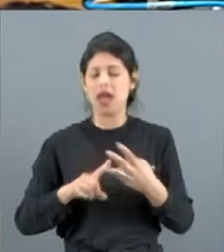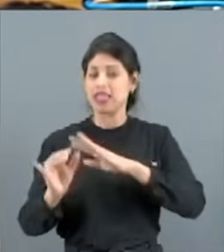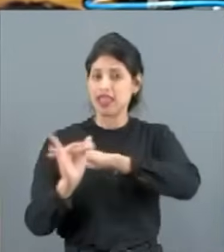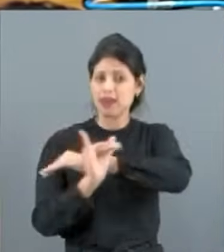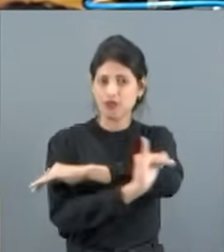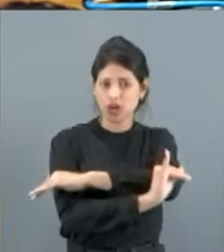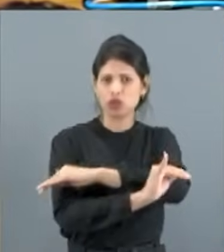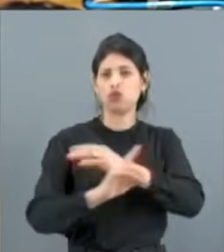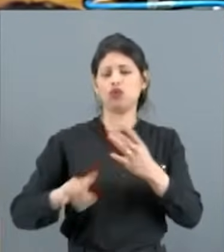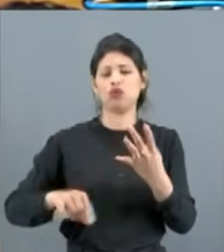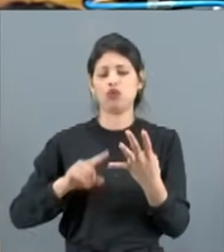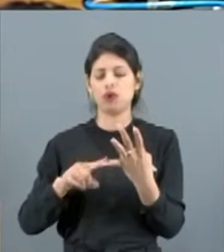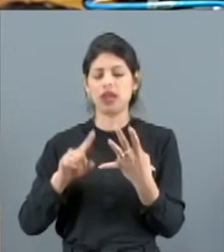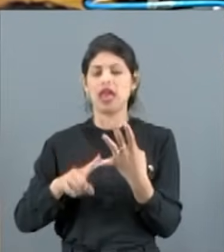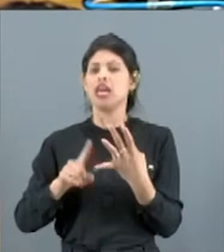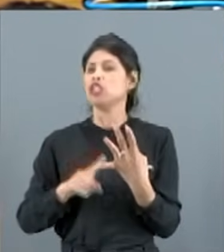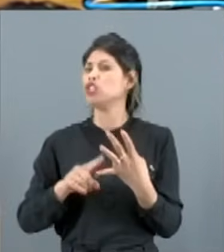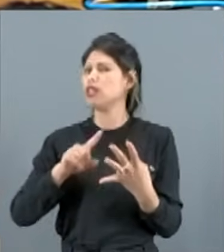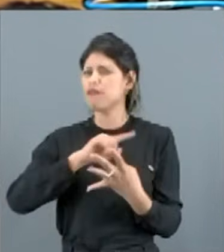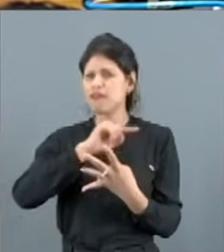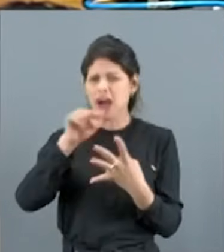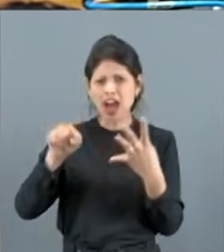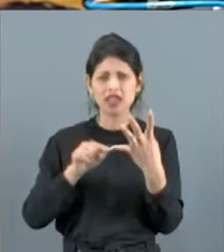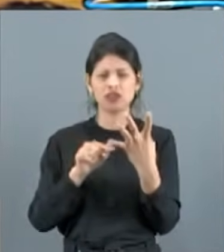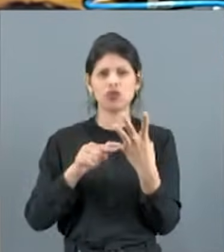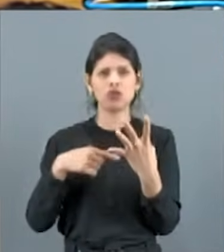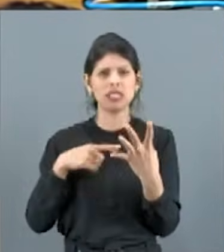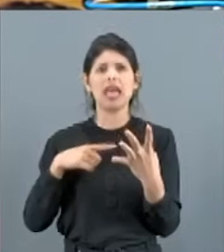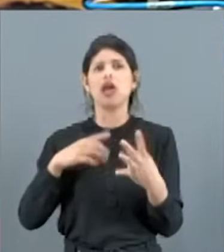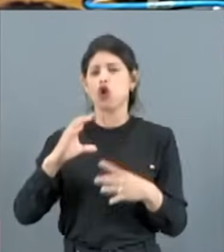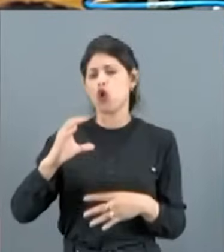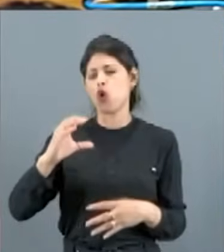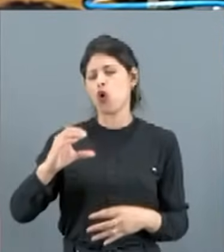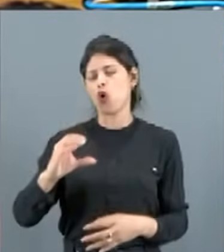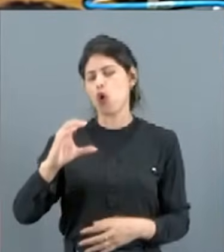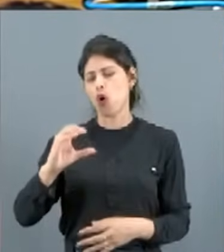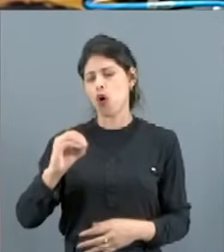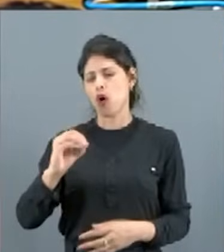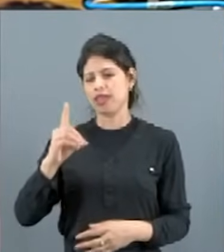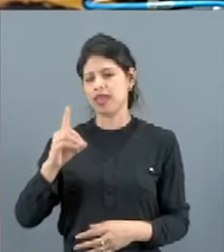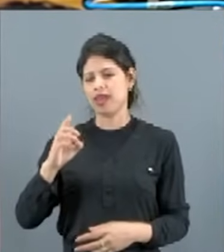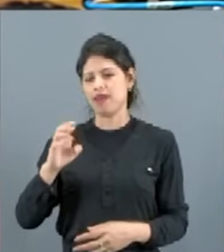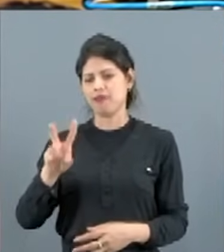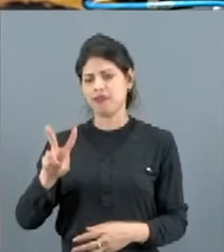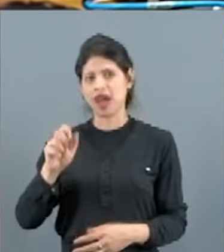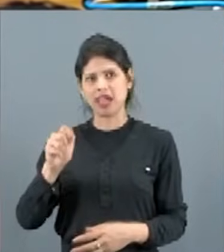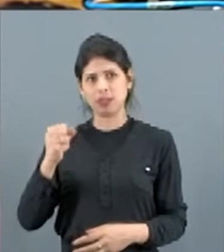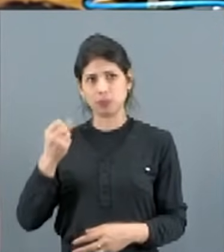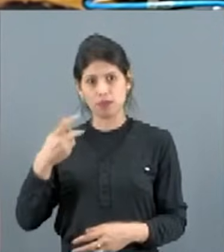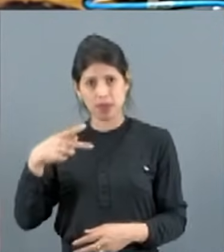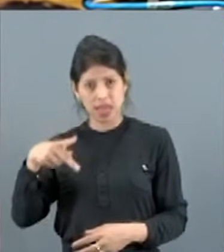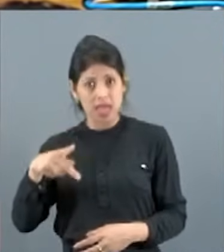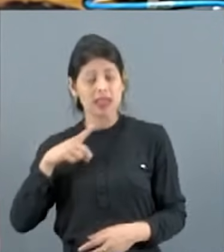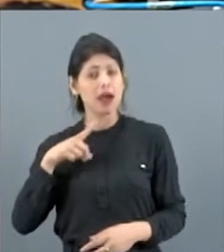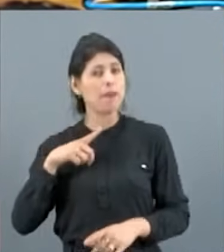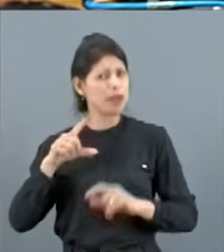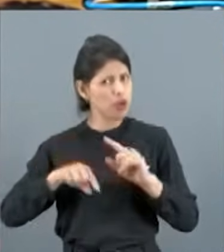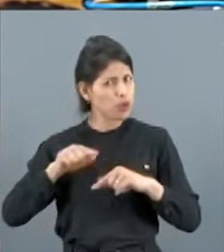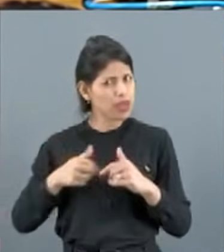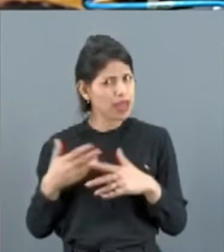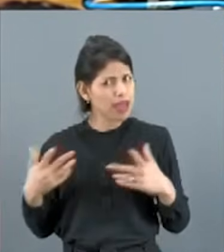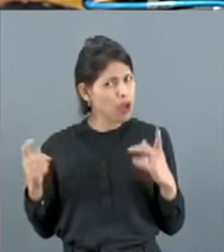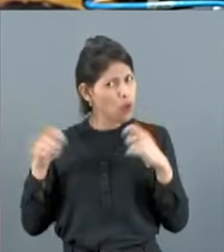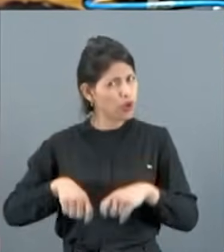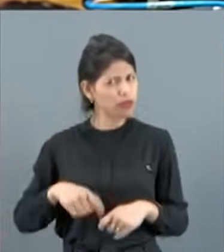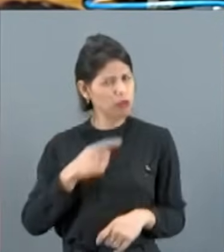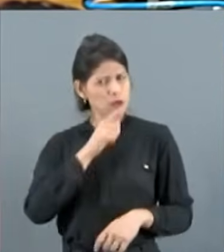é a tal da corda é Vasco que tá todo mundo falando aí corrupção mata e a corrupção no país aqui para político a maior pena